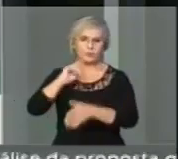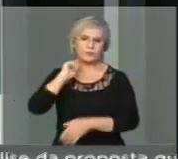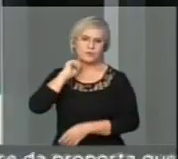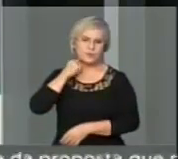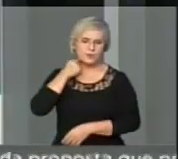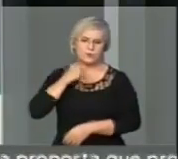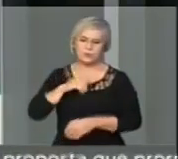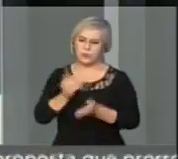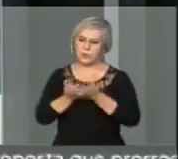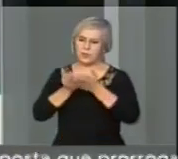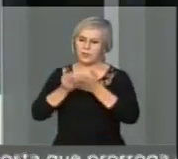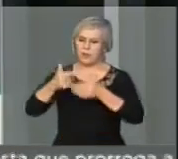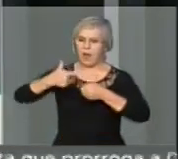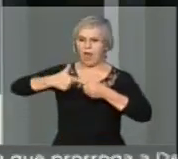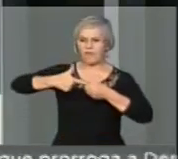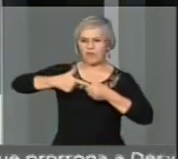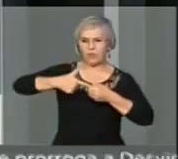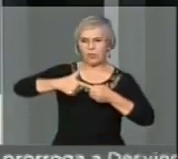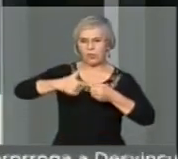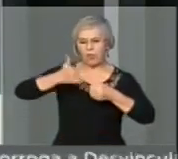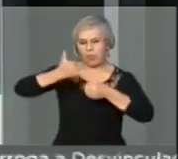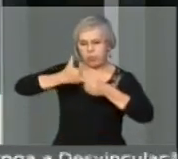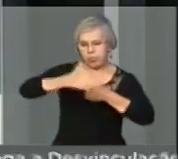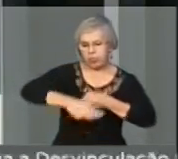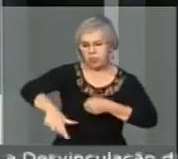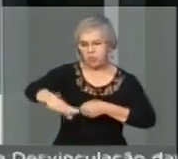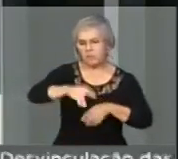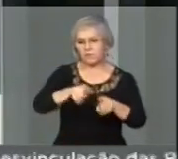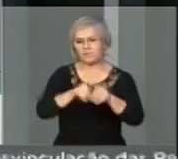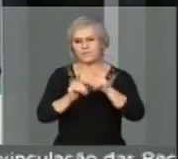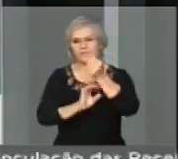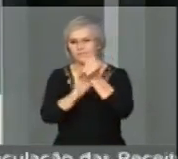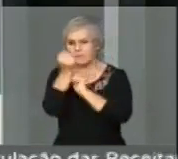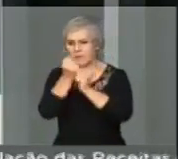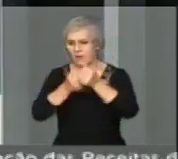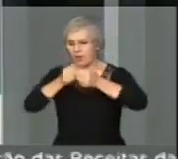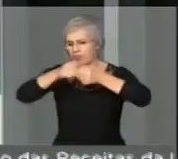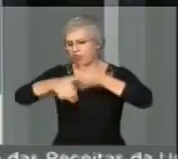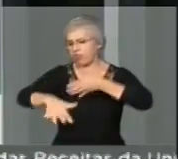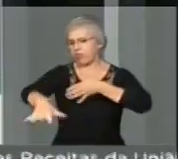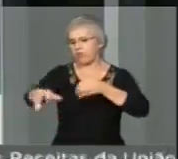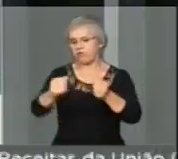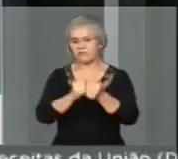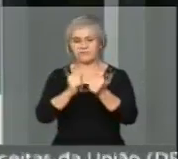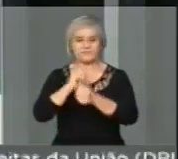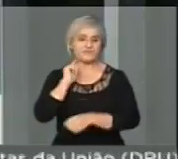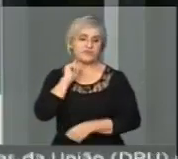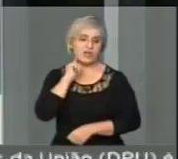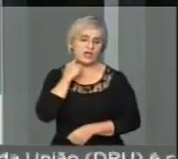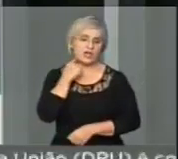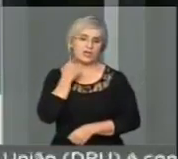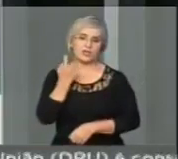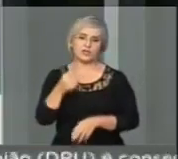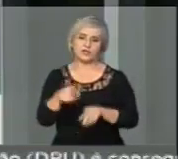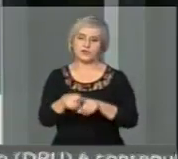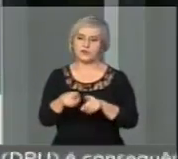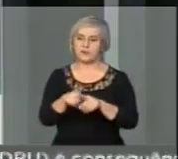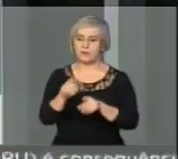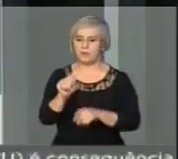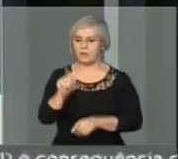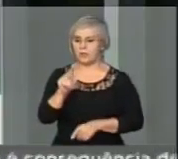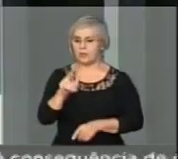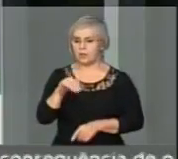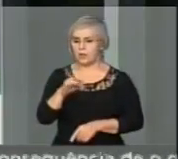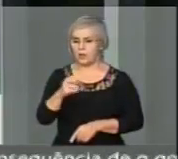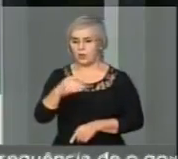óleo do navio e mais pelas indústrias instaladas ali que estão deixando depósito e depósito de alumínio e outros metais